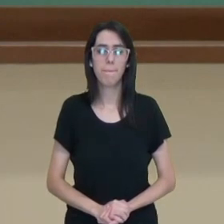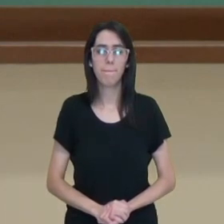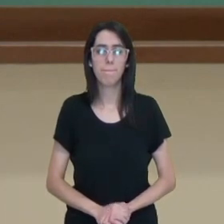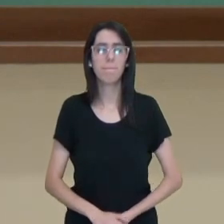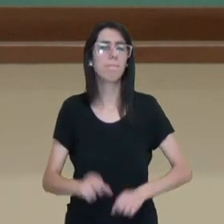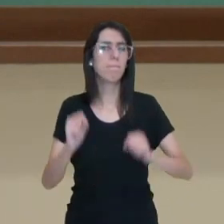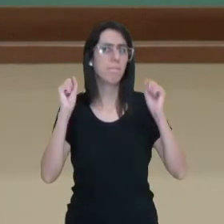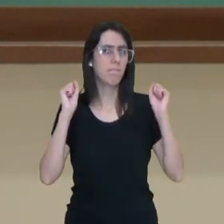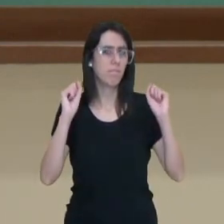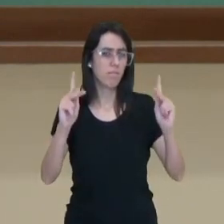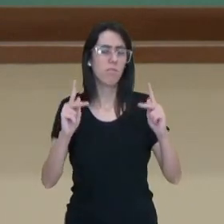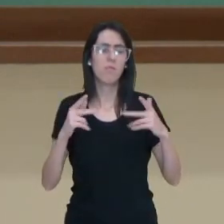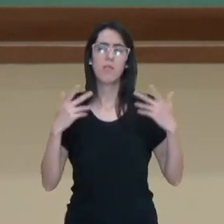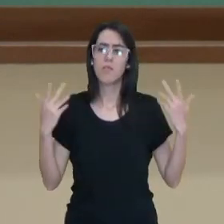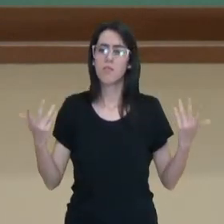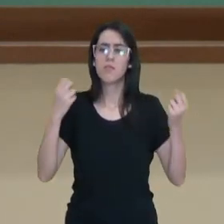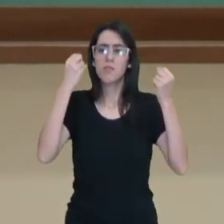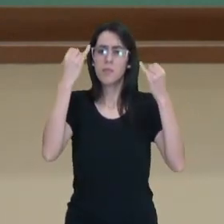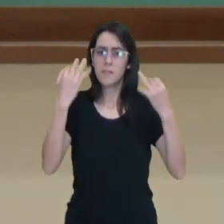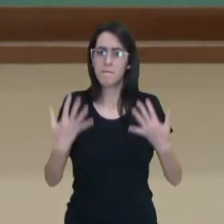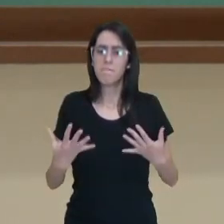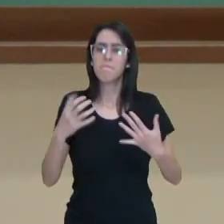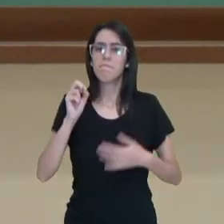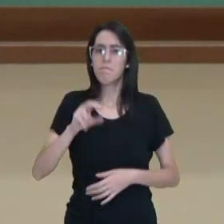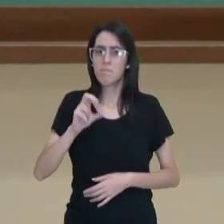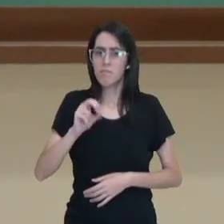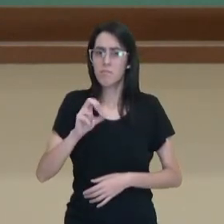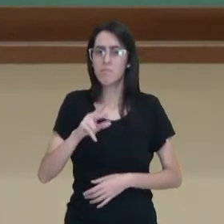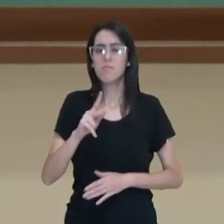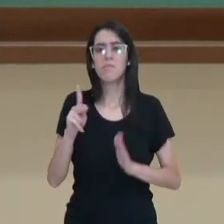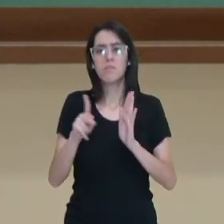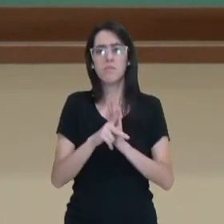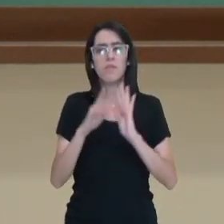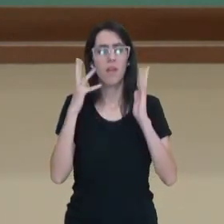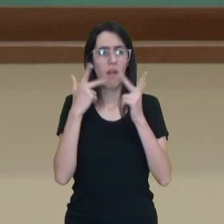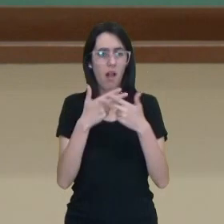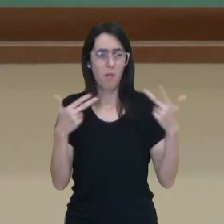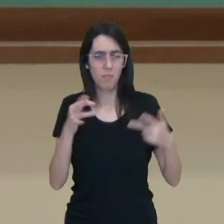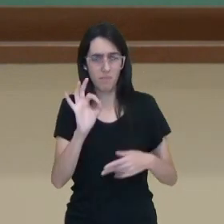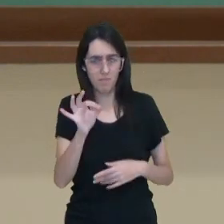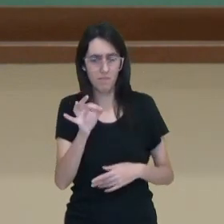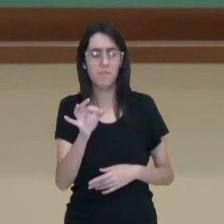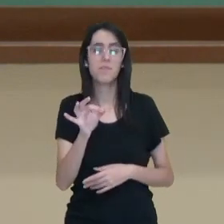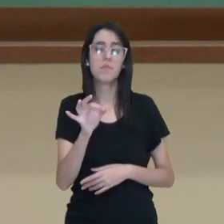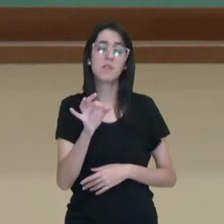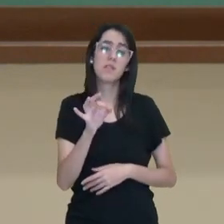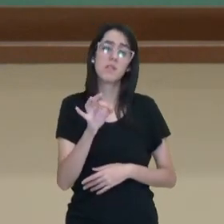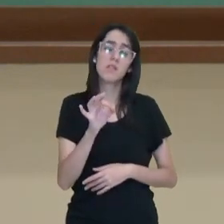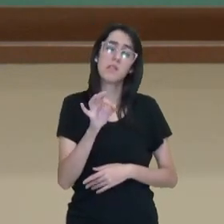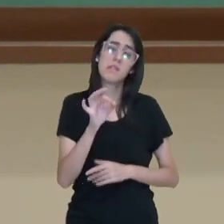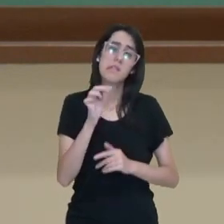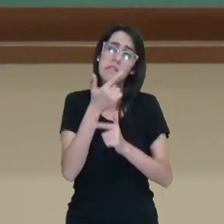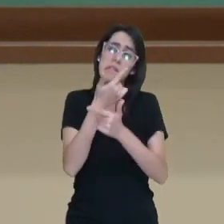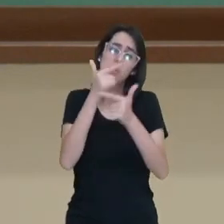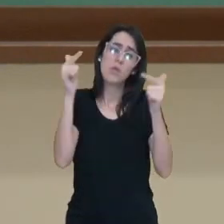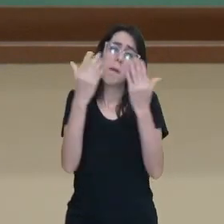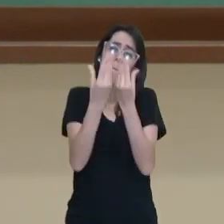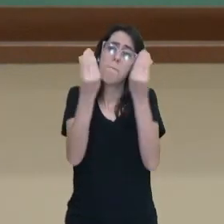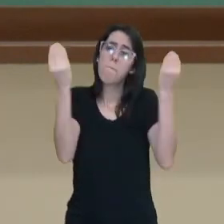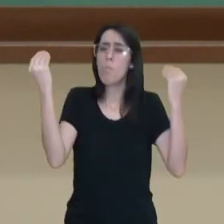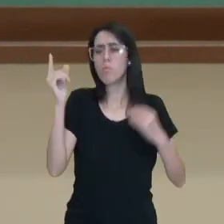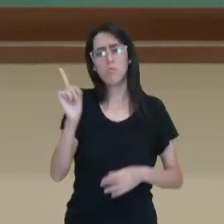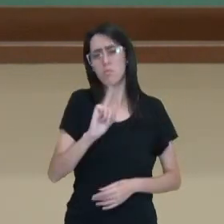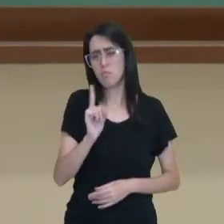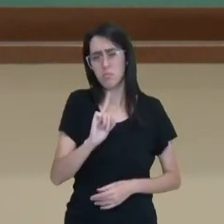Tá, mas falamos então das infecções sexualmente transmissíveis entre animais, né, que não são tão comuns quanto essas que nós